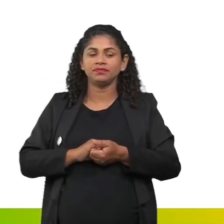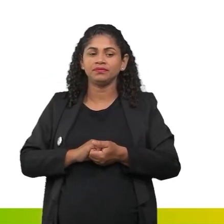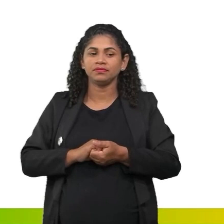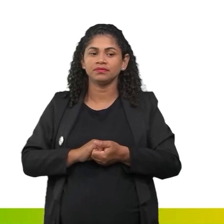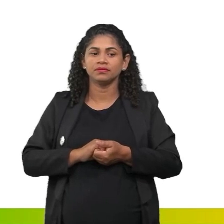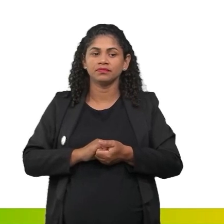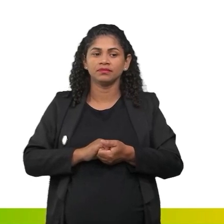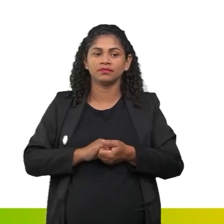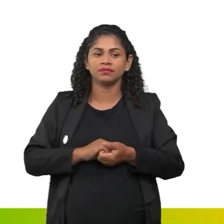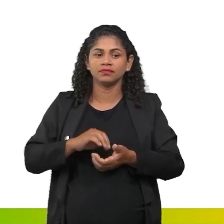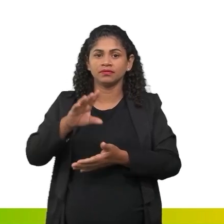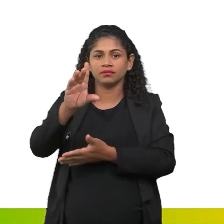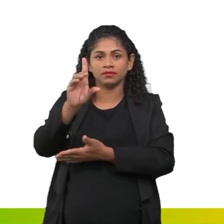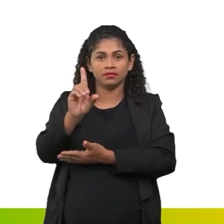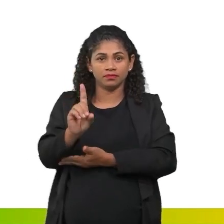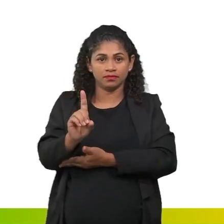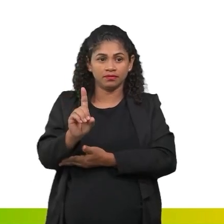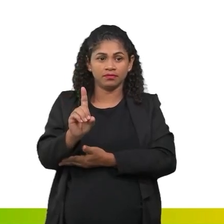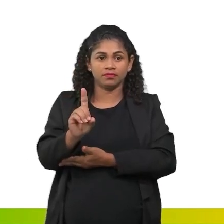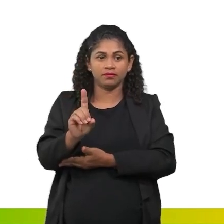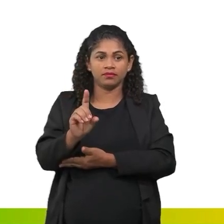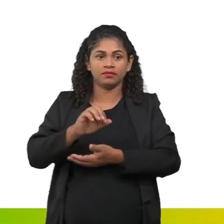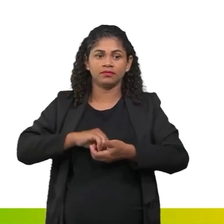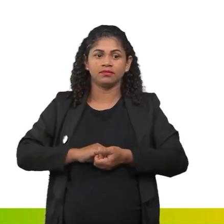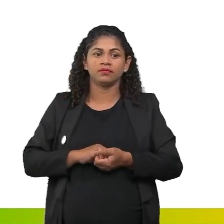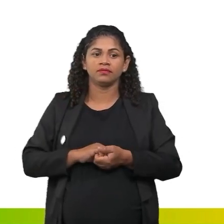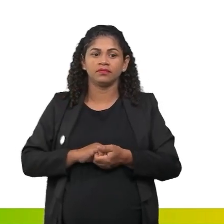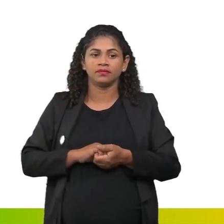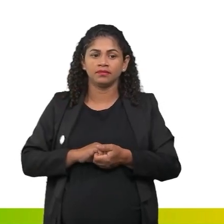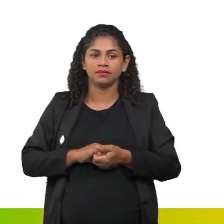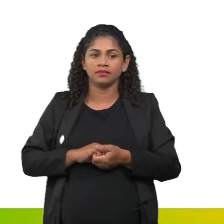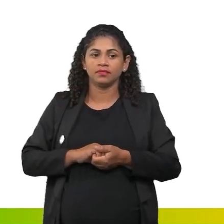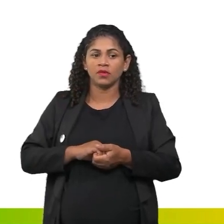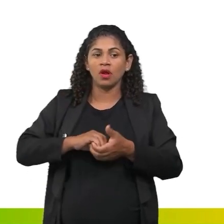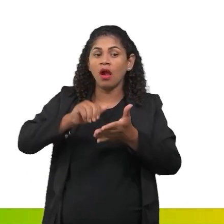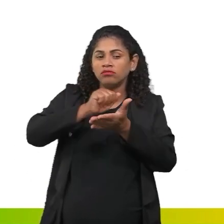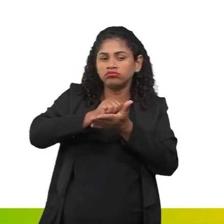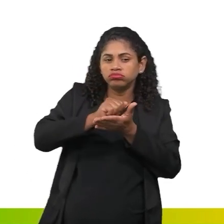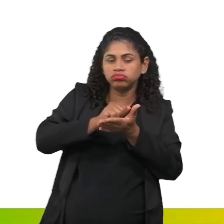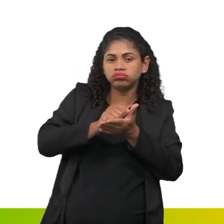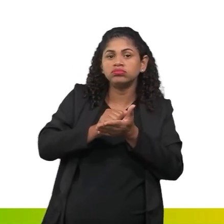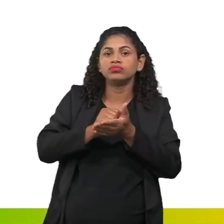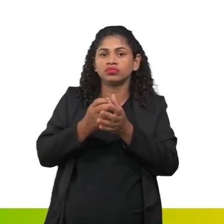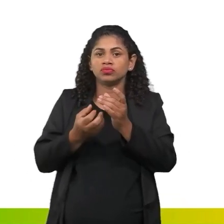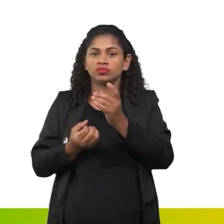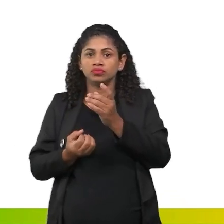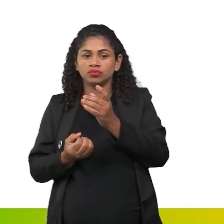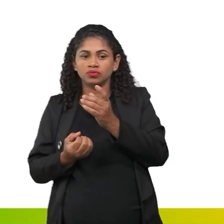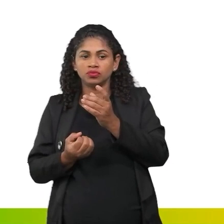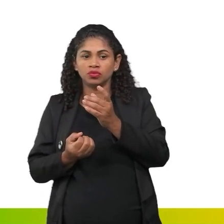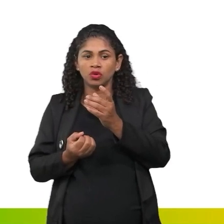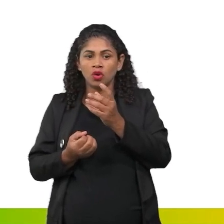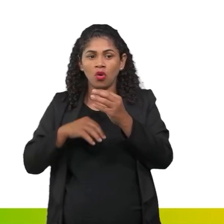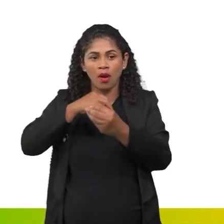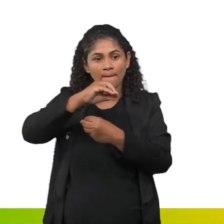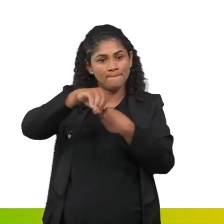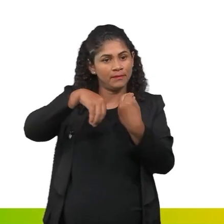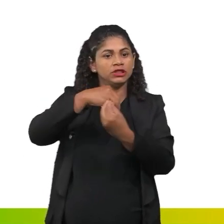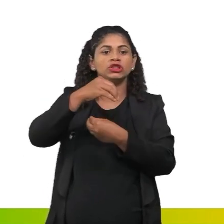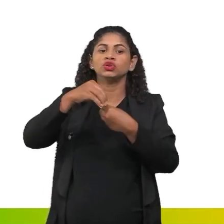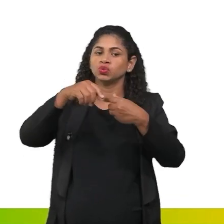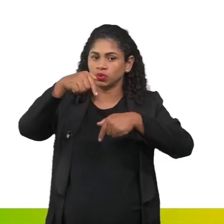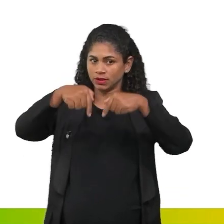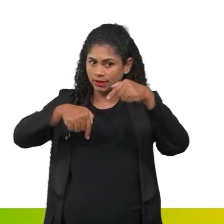sabão. E a letra D fala, a saponificação é uma reação química, ó, aqui tá o quê, ó,